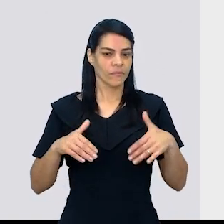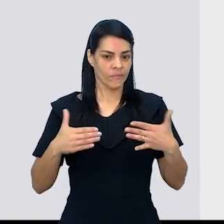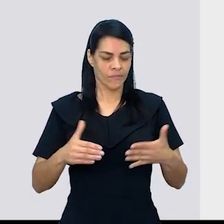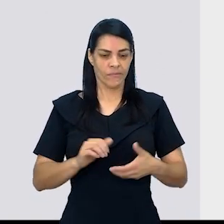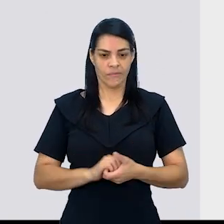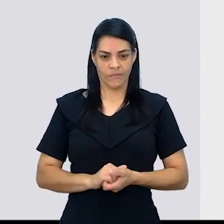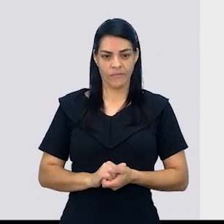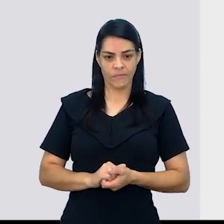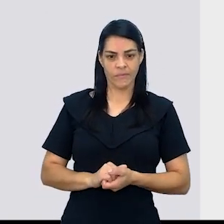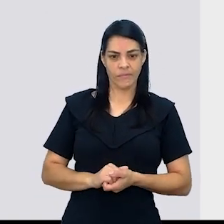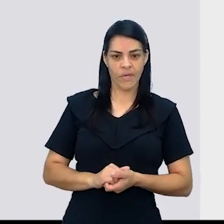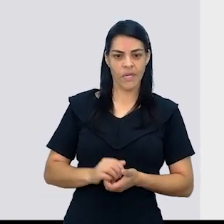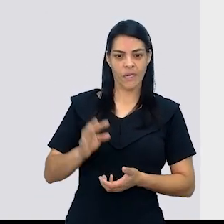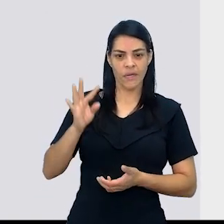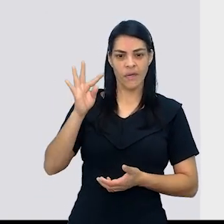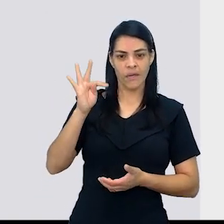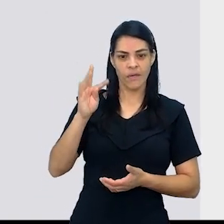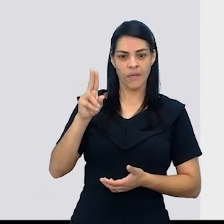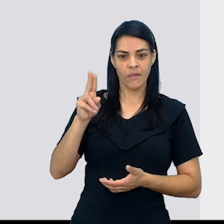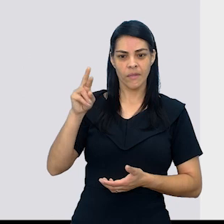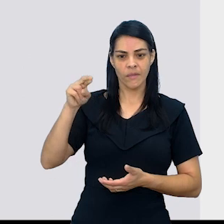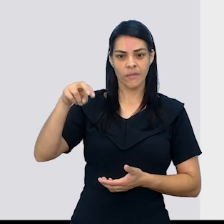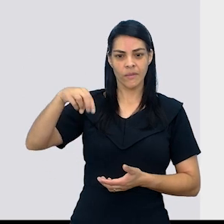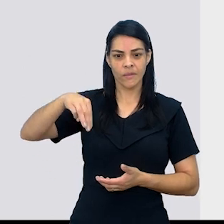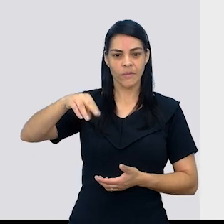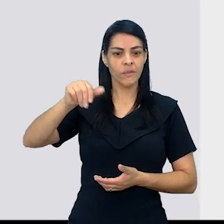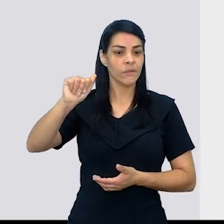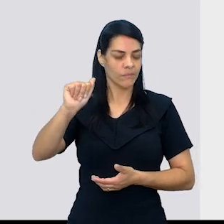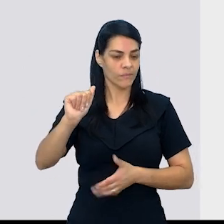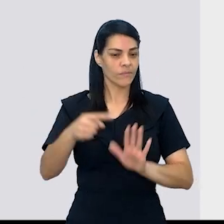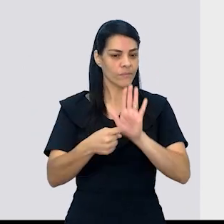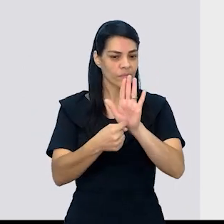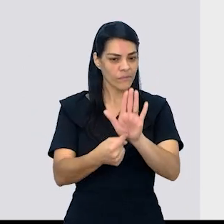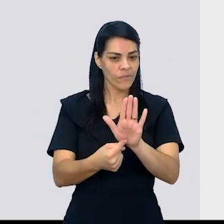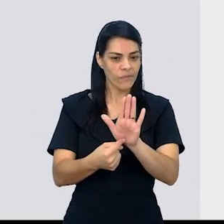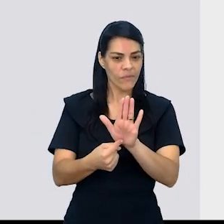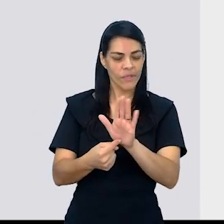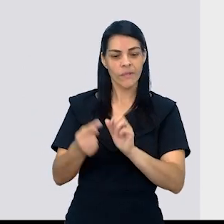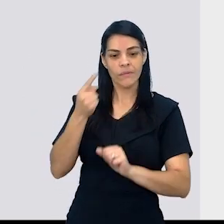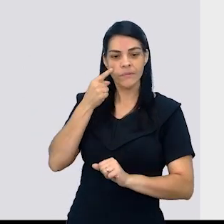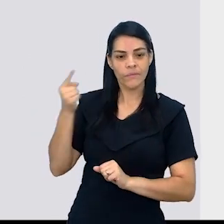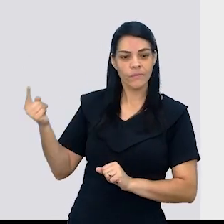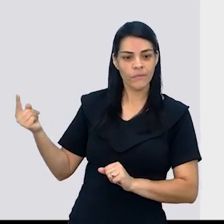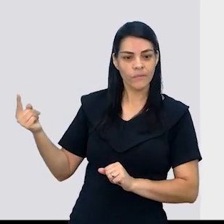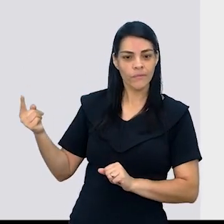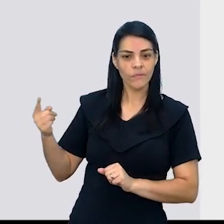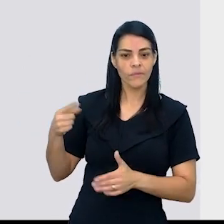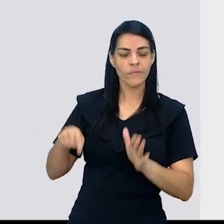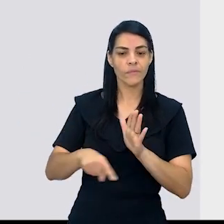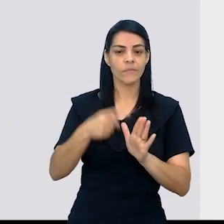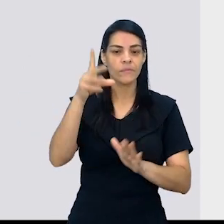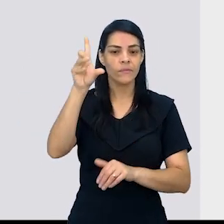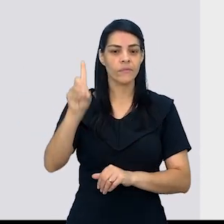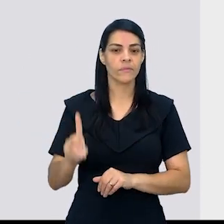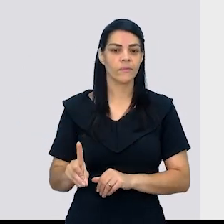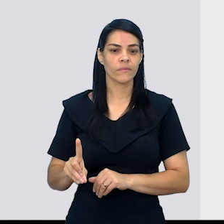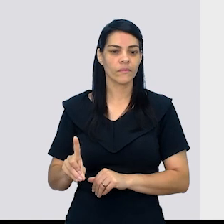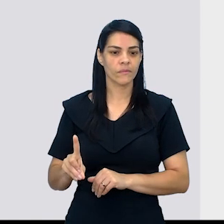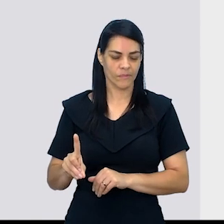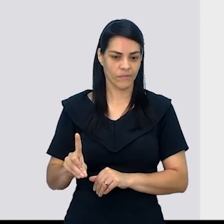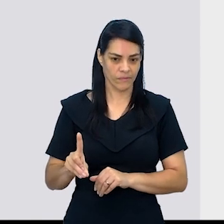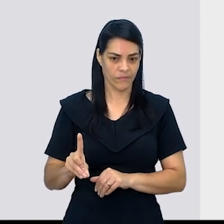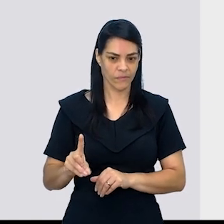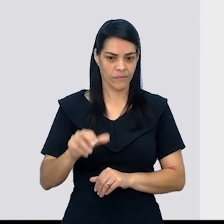lá turma aqui Ana Paula provavelmente já vai aparecer aí eu vou clicar primeiro a diretoria para